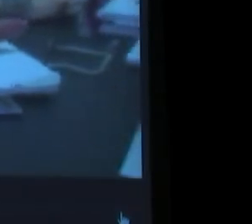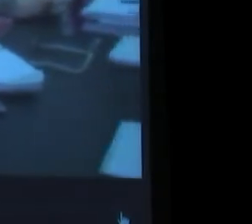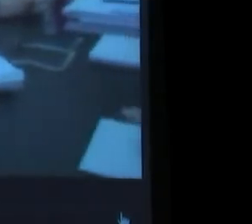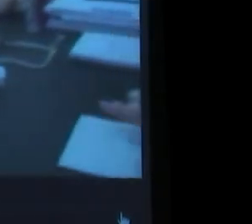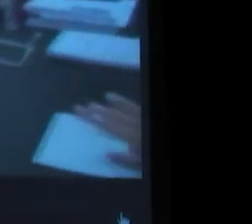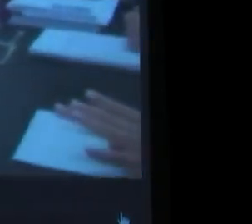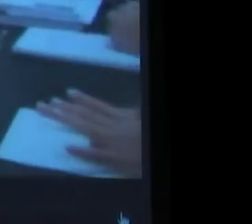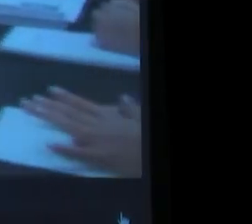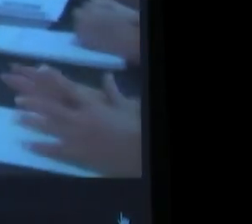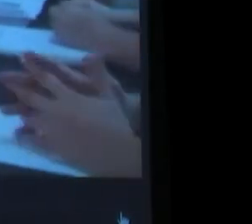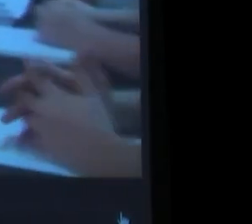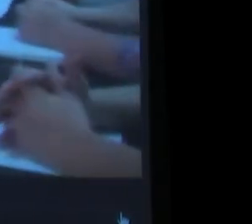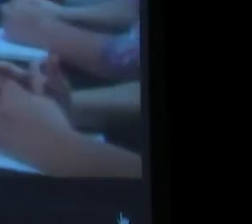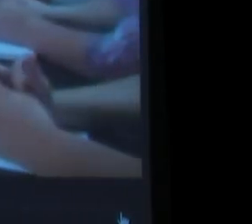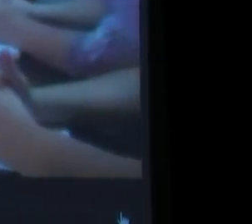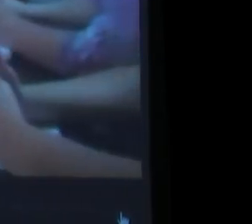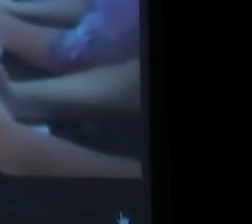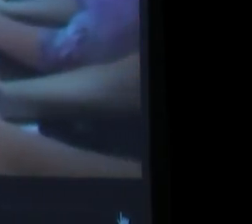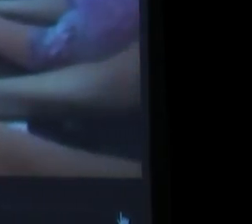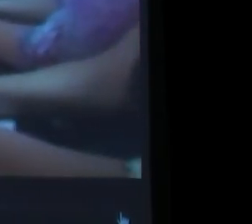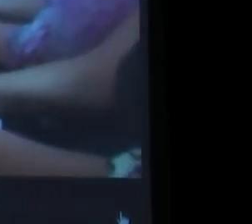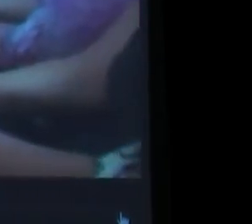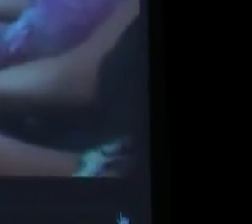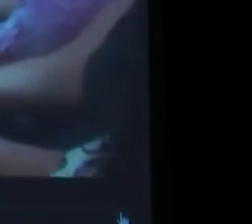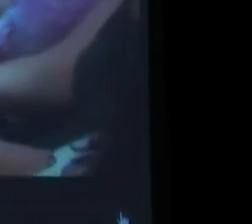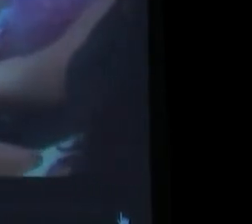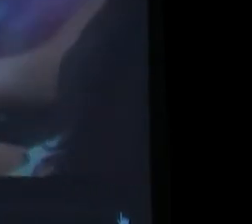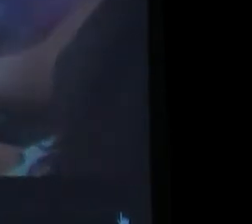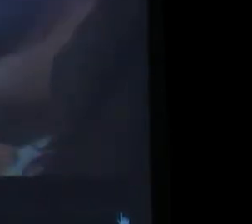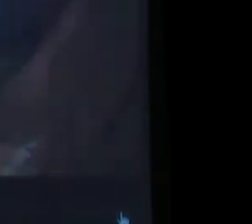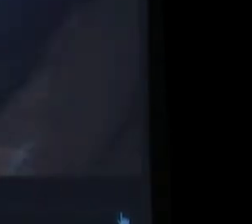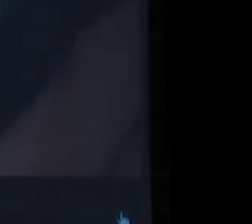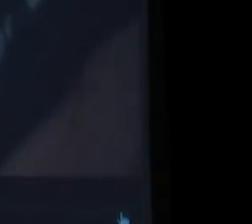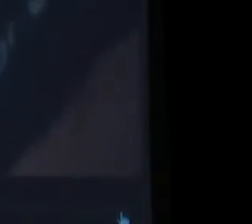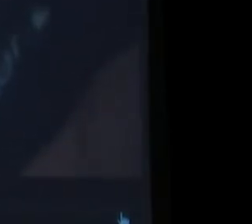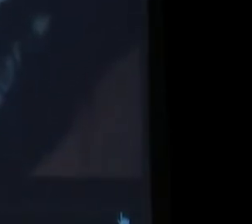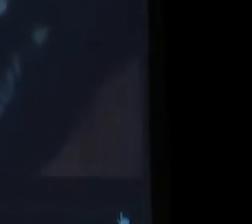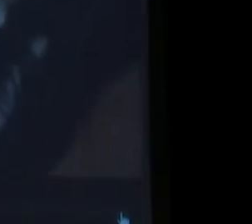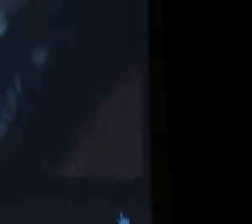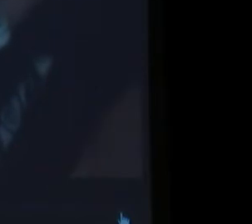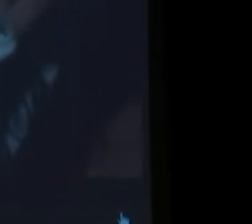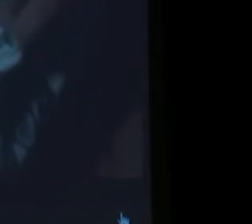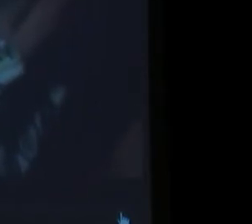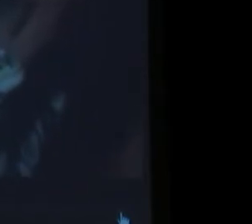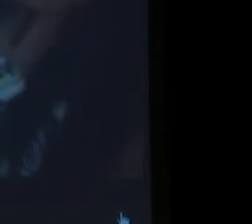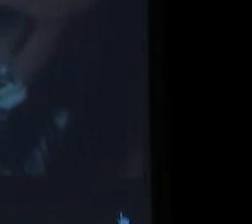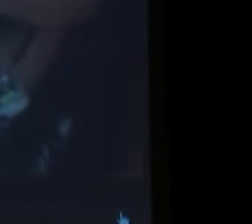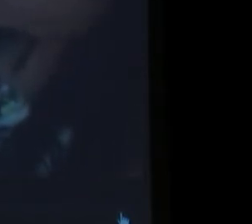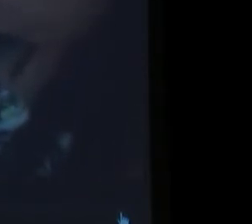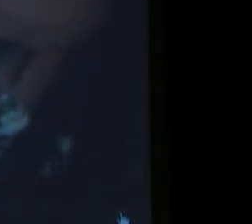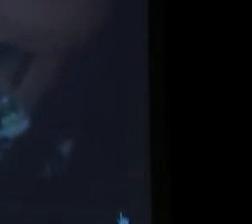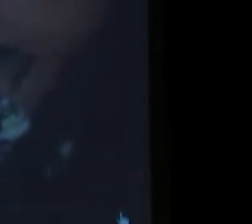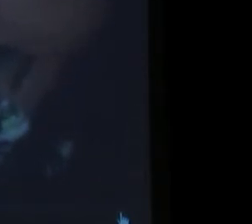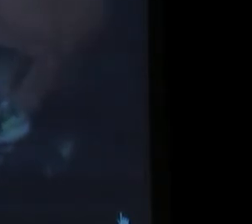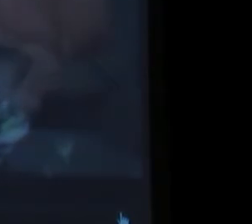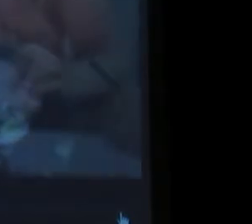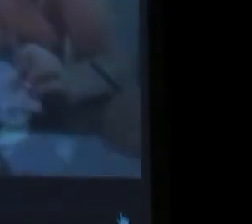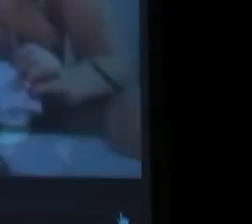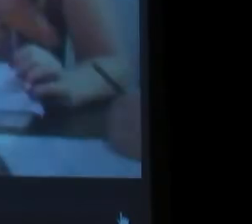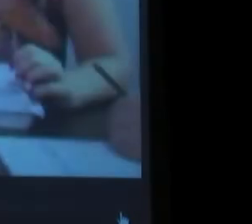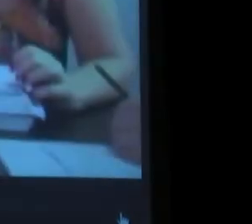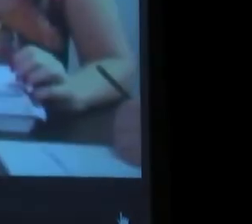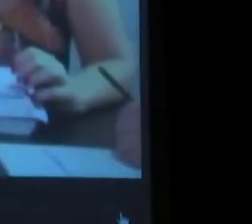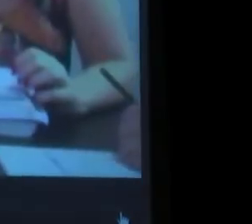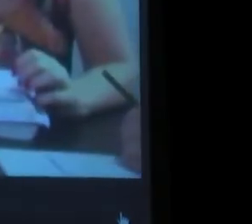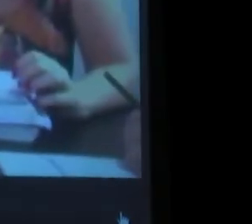Para manter esse compromisso, a escola promove reuniões semanais com o núcleo pedagógico para analisar os conteúdos curriculares e